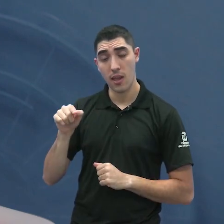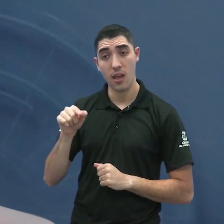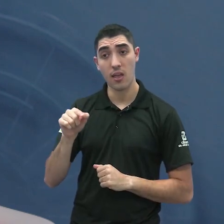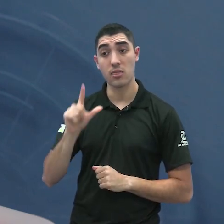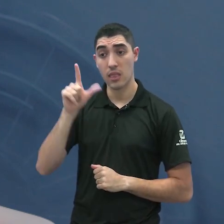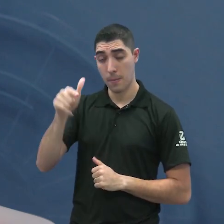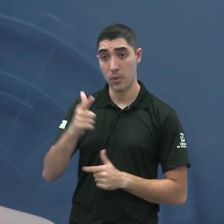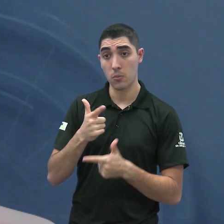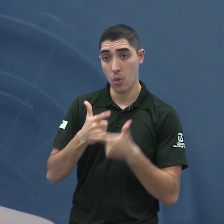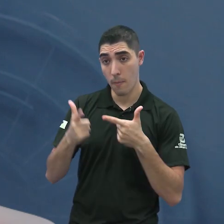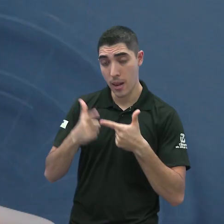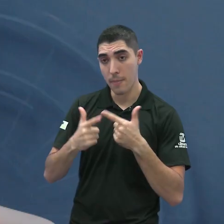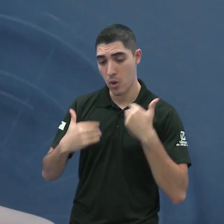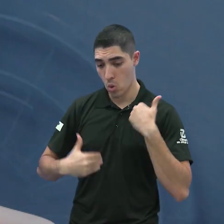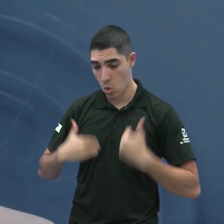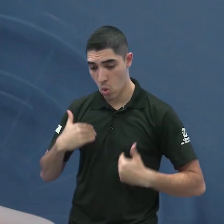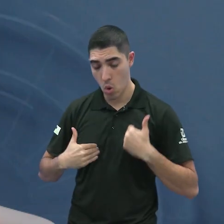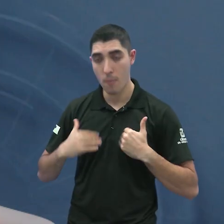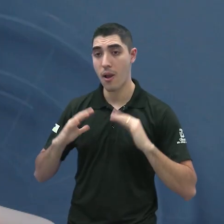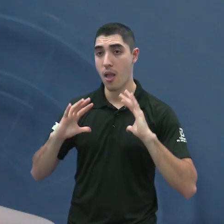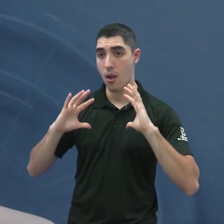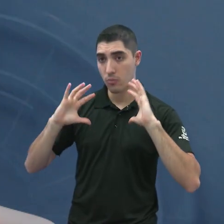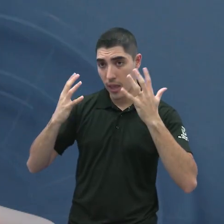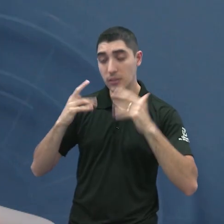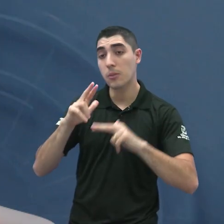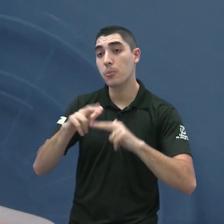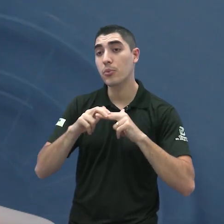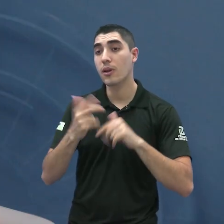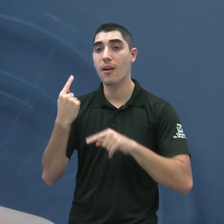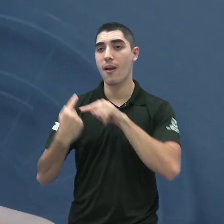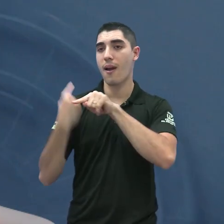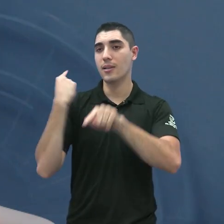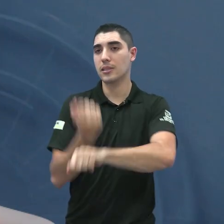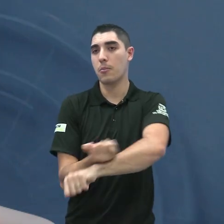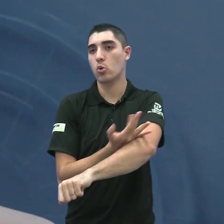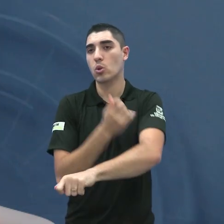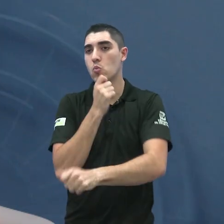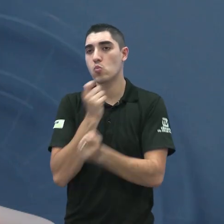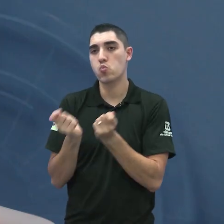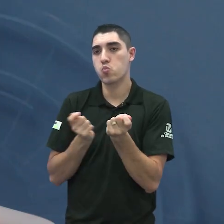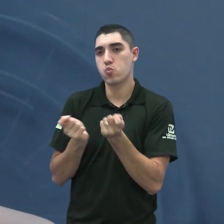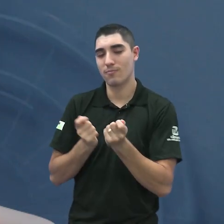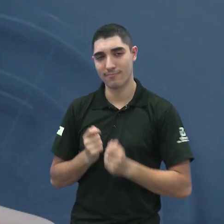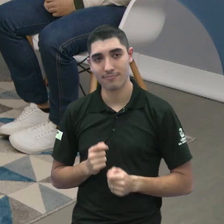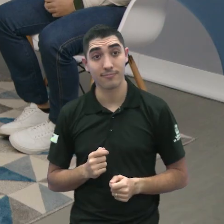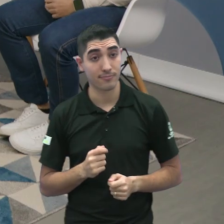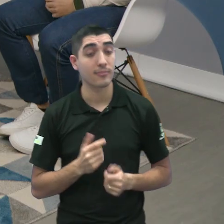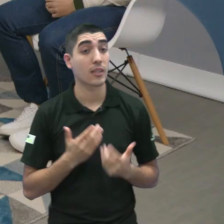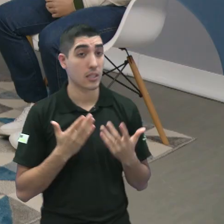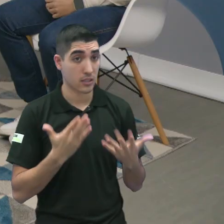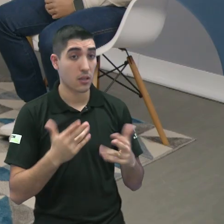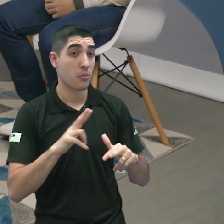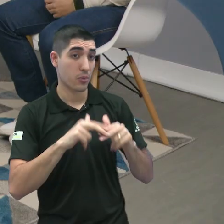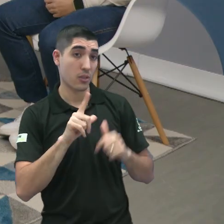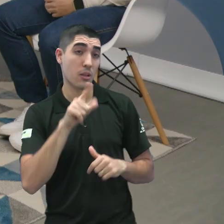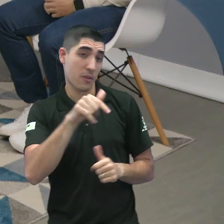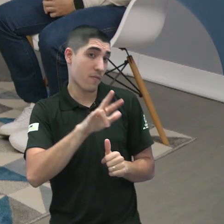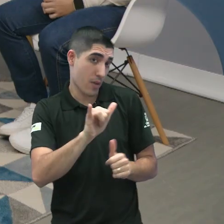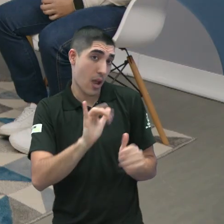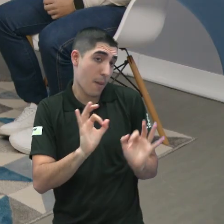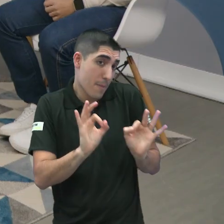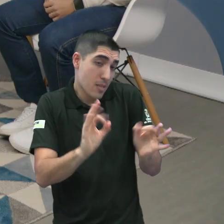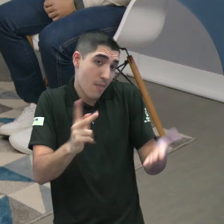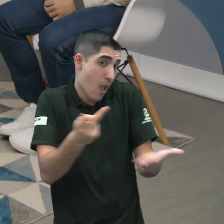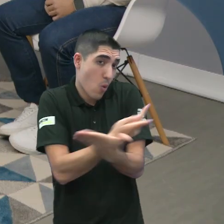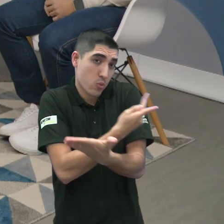são manifestações físicas de todas as emoções não trabalhadas. É porque a fragilidade, ela vai aparecer